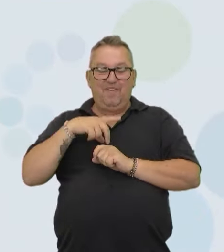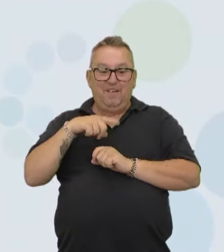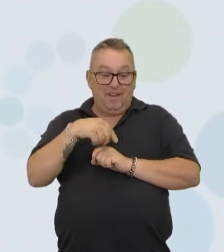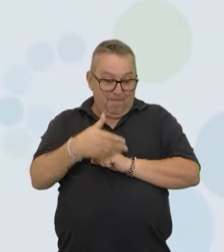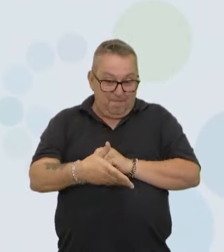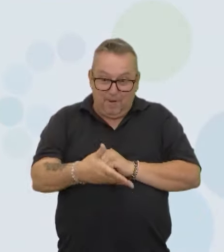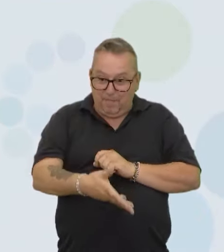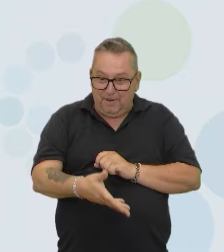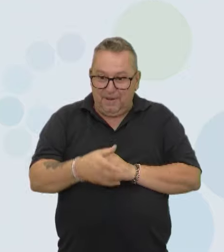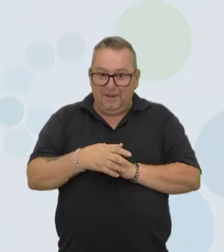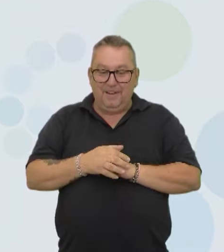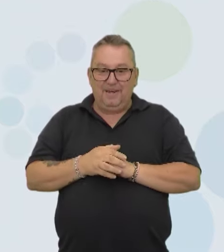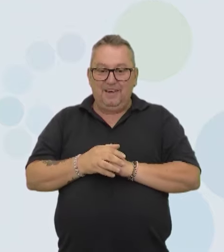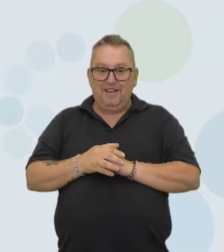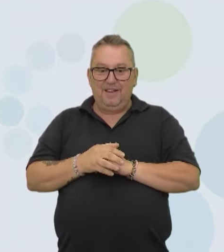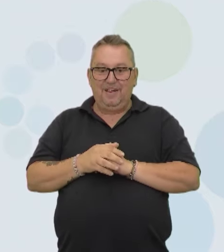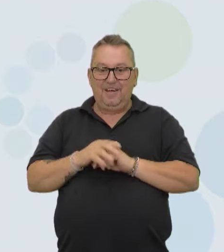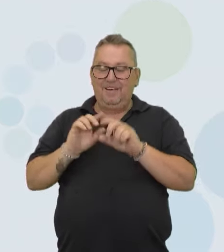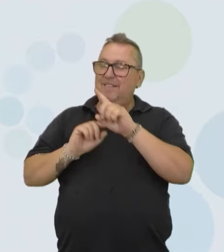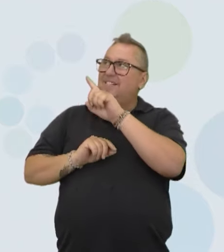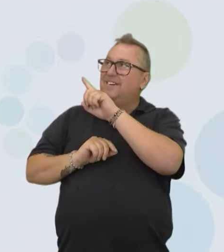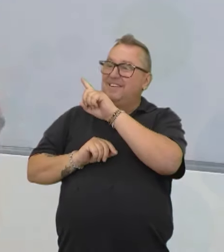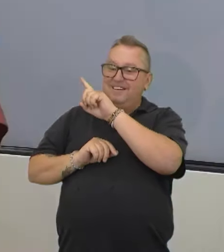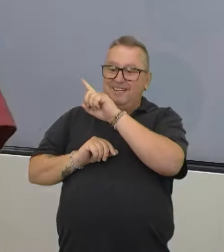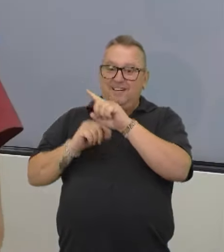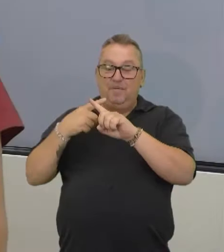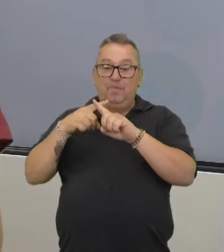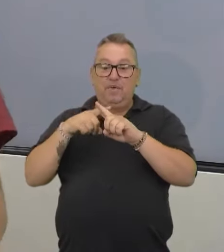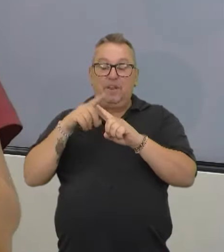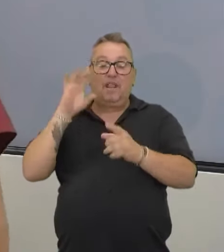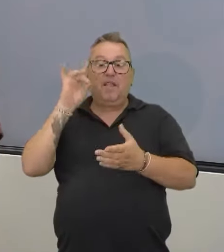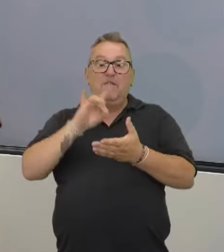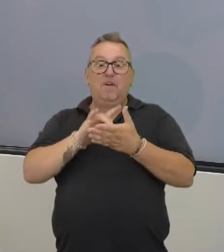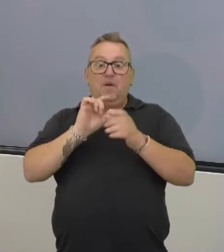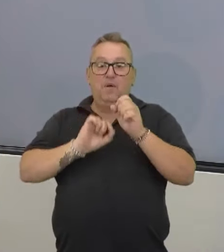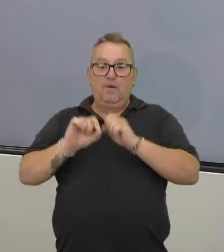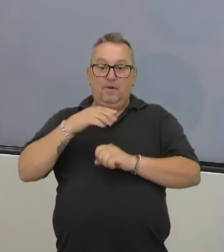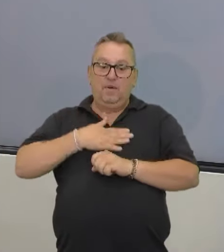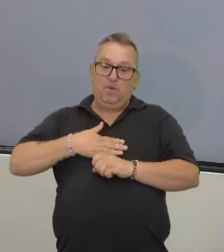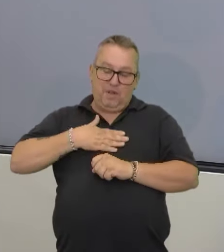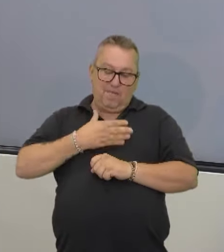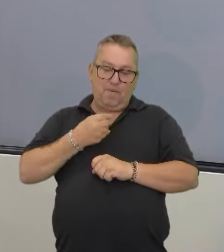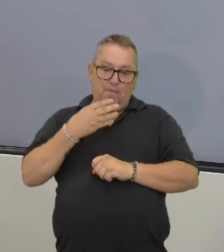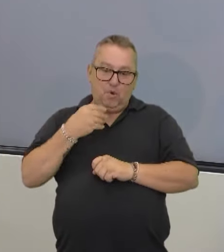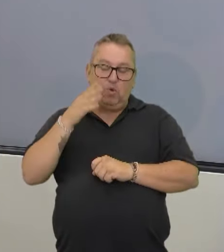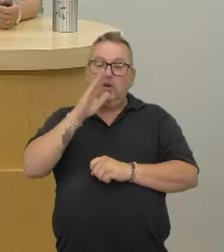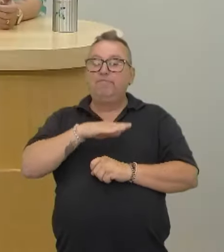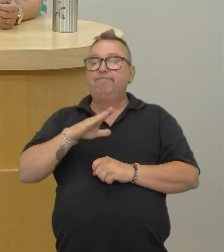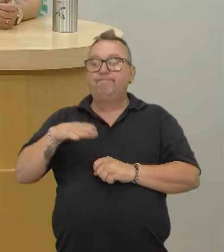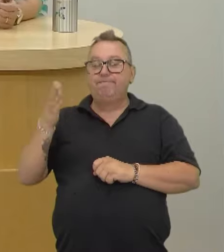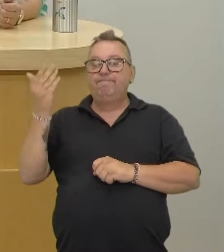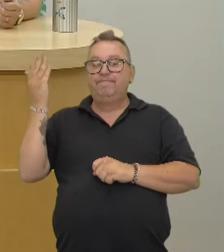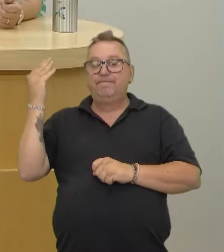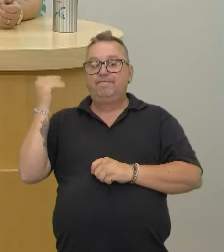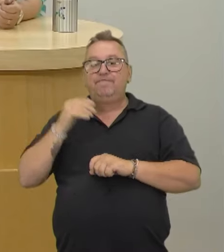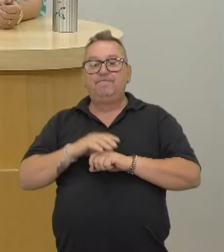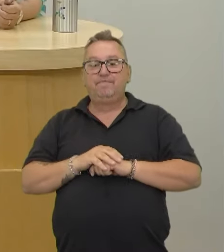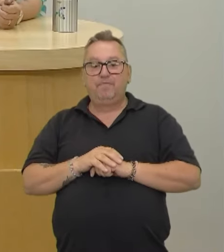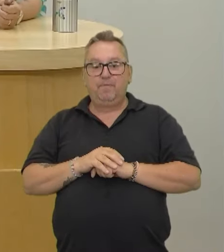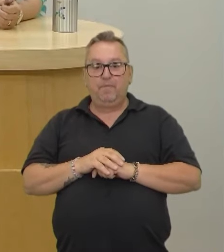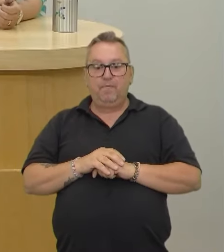já pega, né? Porque hoje a gente vai falar de um negócio que, na verdade, eu gostava muito quando eu era criança. Aí, Fabiana, você era meia